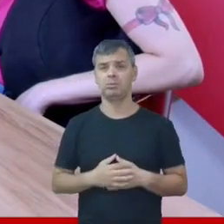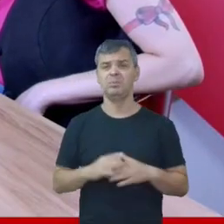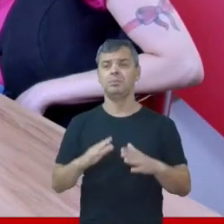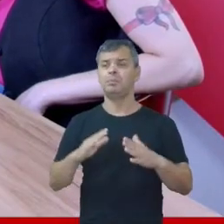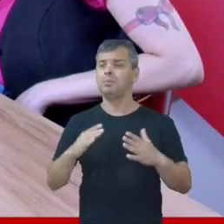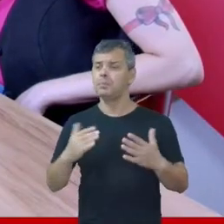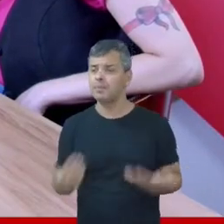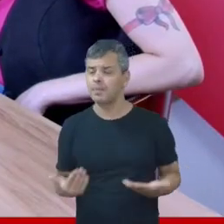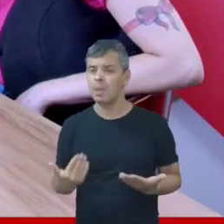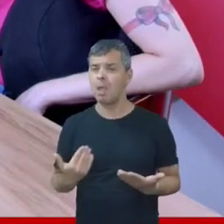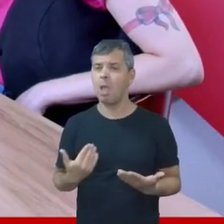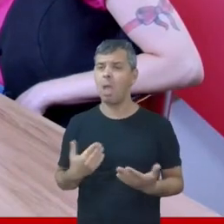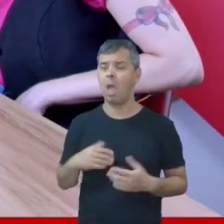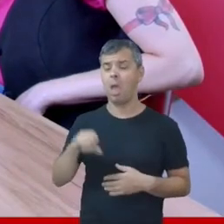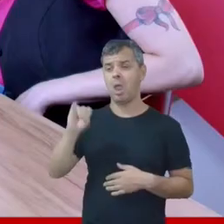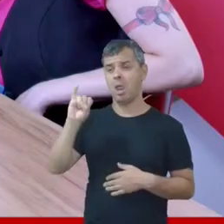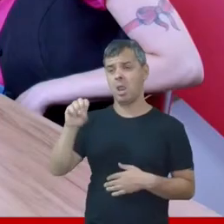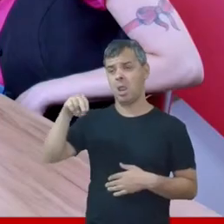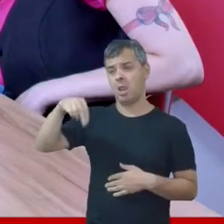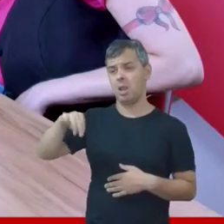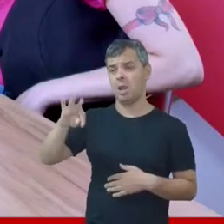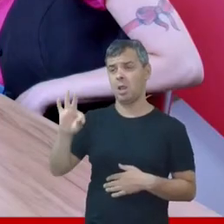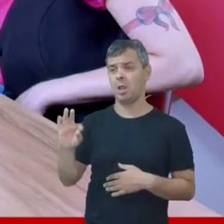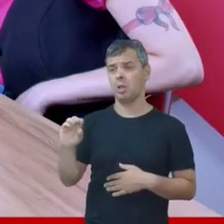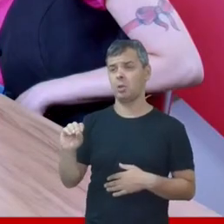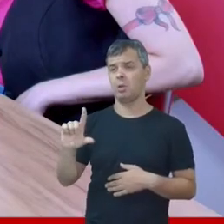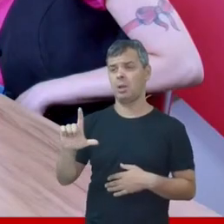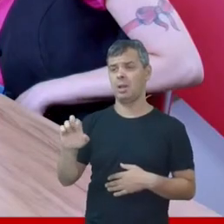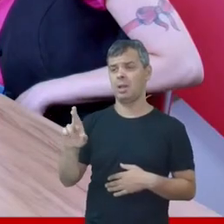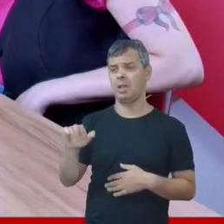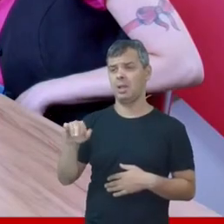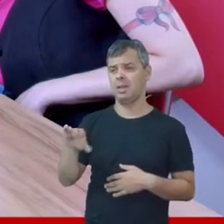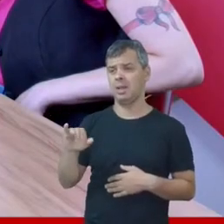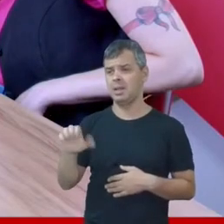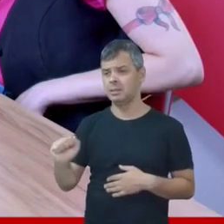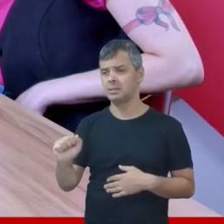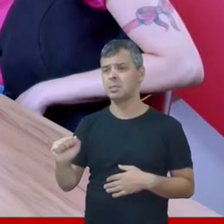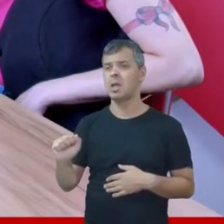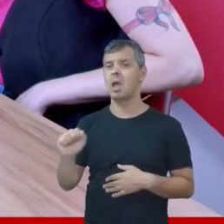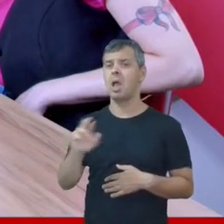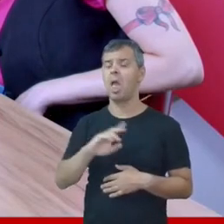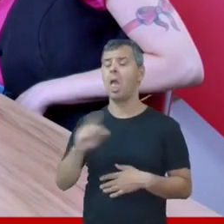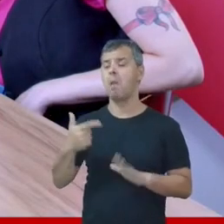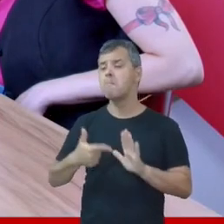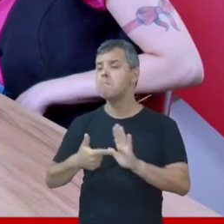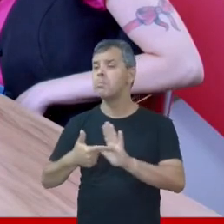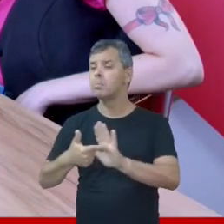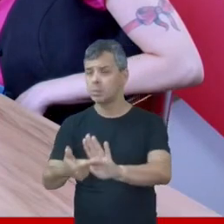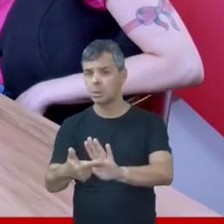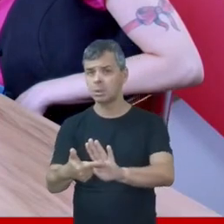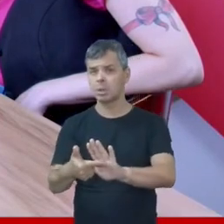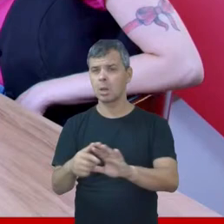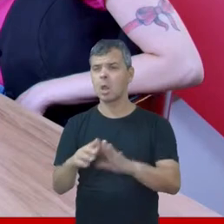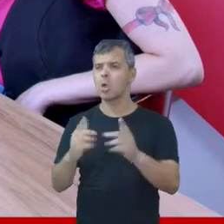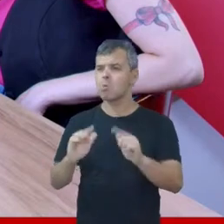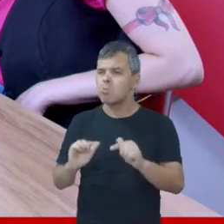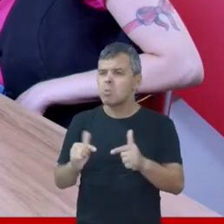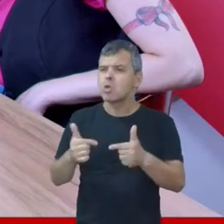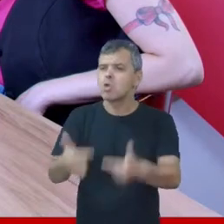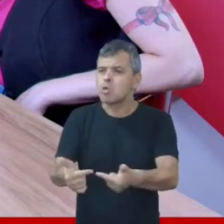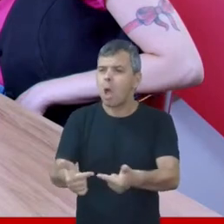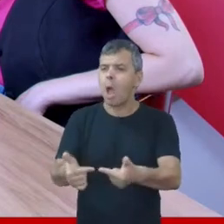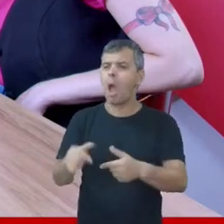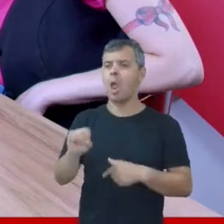mas a intolerância religiosa é isso. E aí, eu queria trazer aqui que eu acho que uma forma de combater a